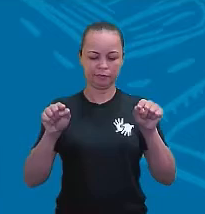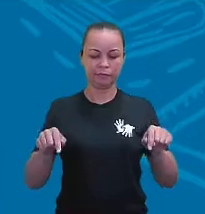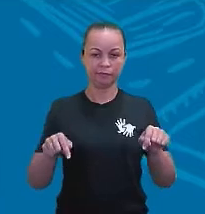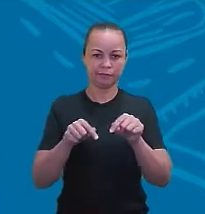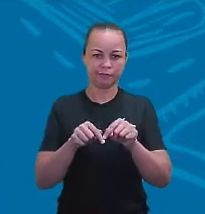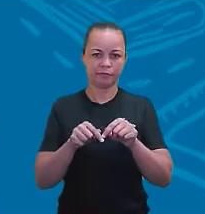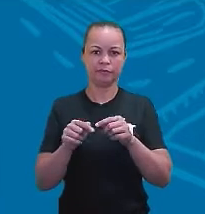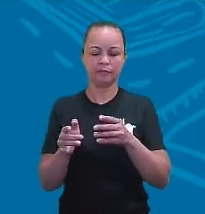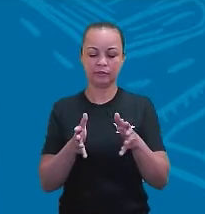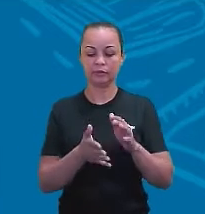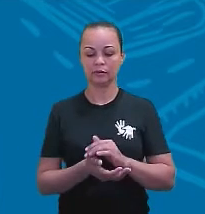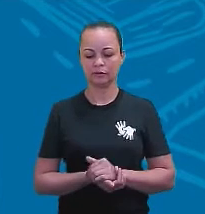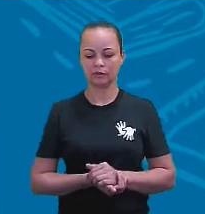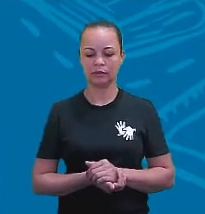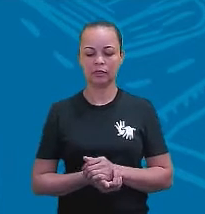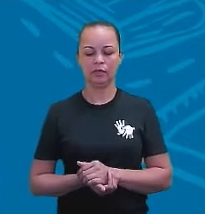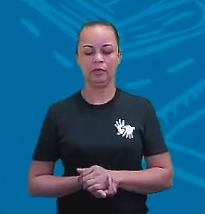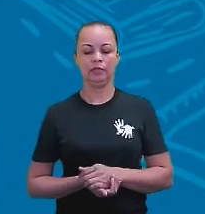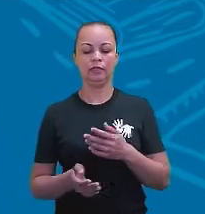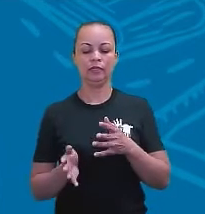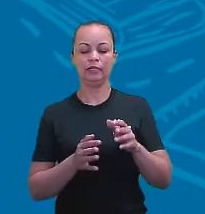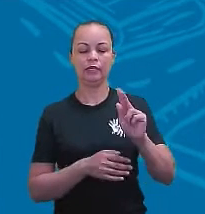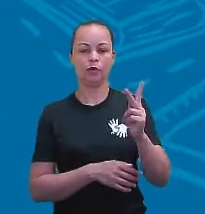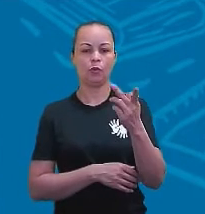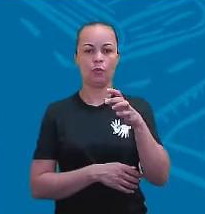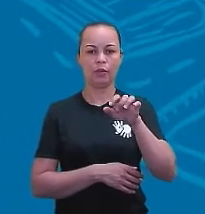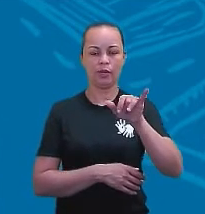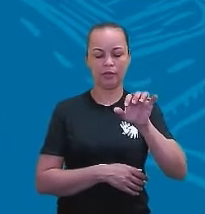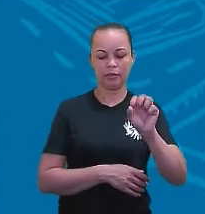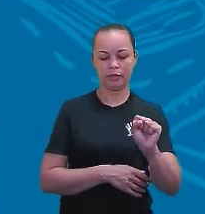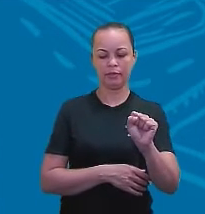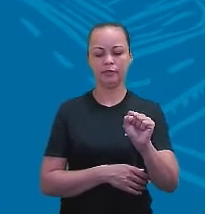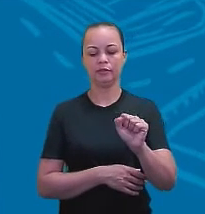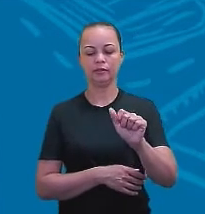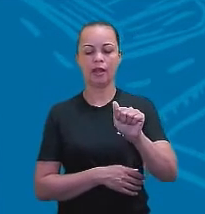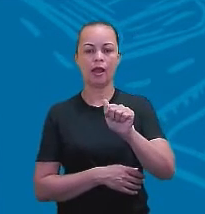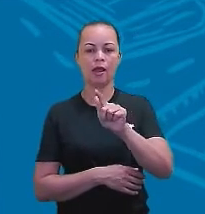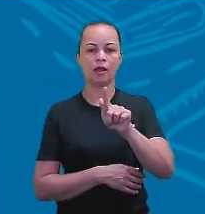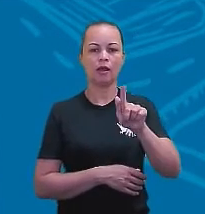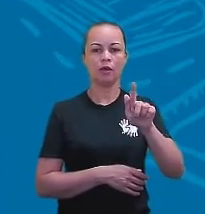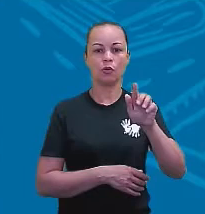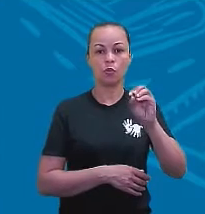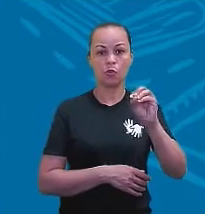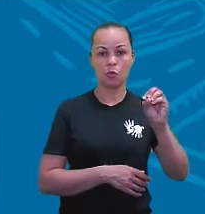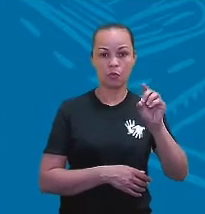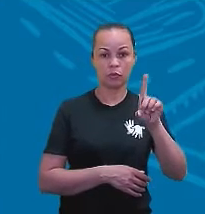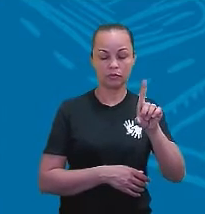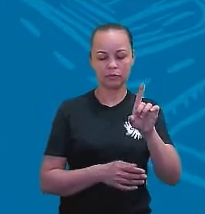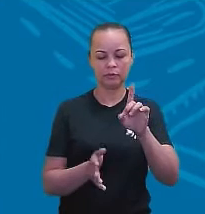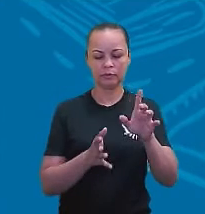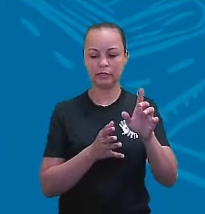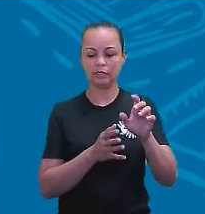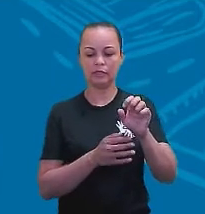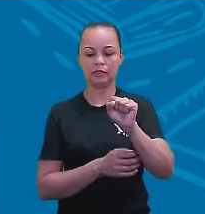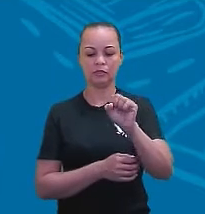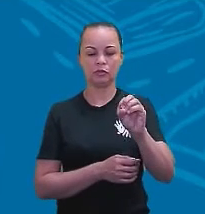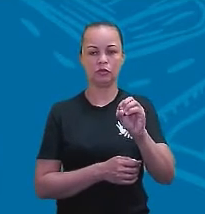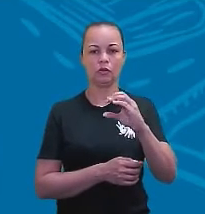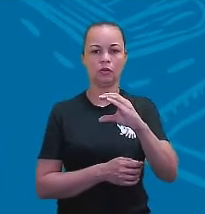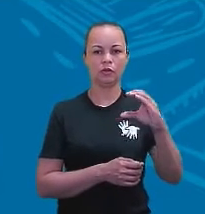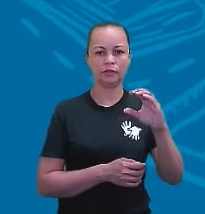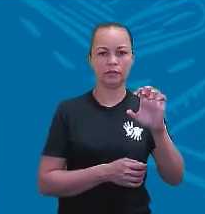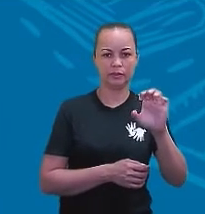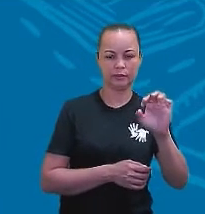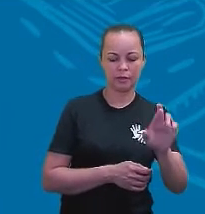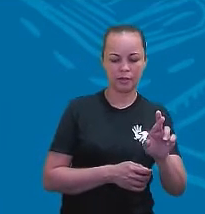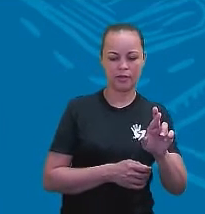a good soccer player. He is a good soccer player. Então, esse he is que está afirmando, dizendo que ele é,